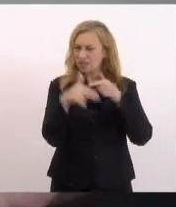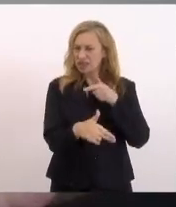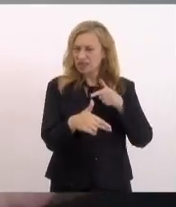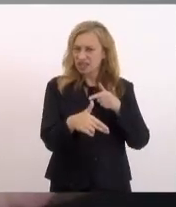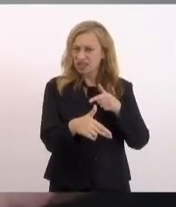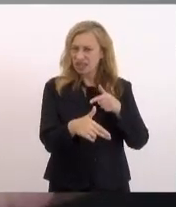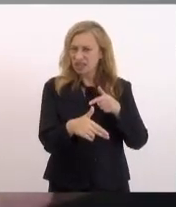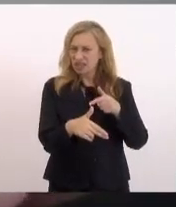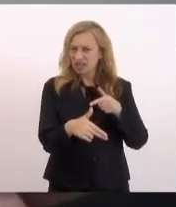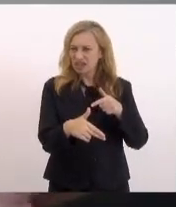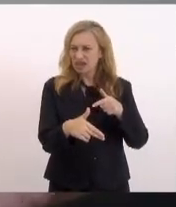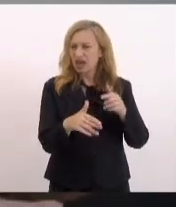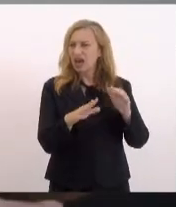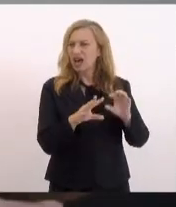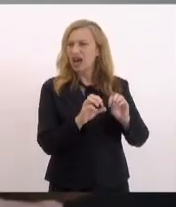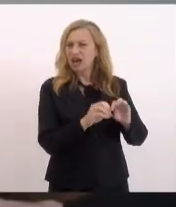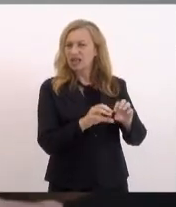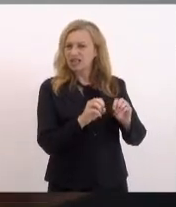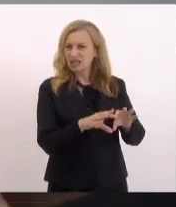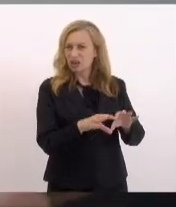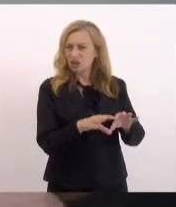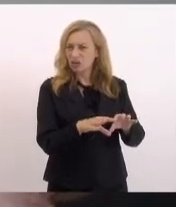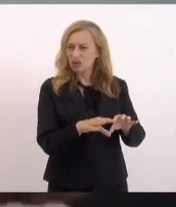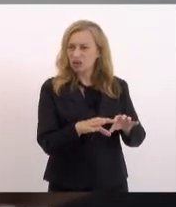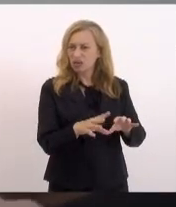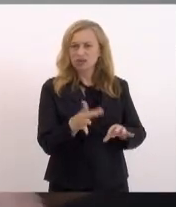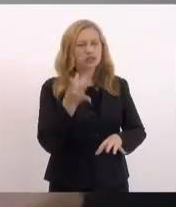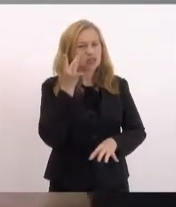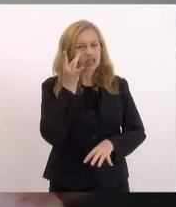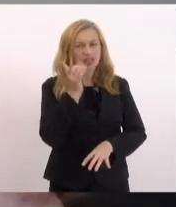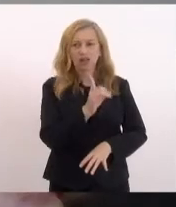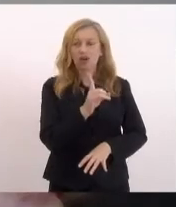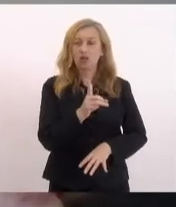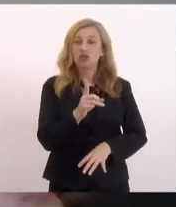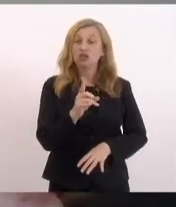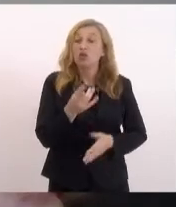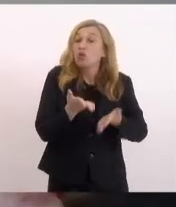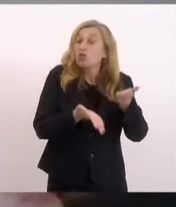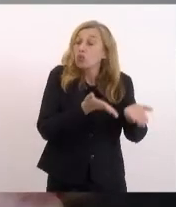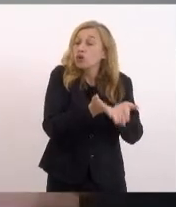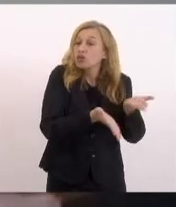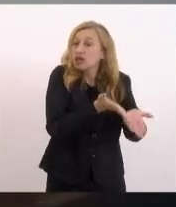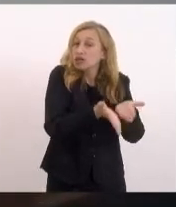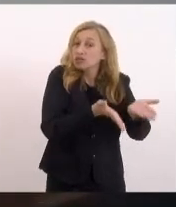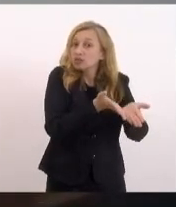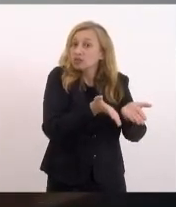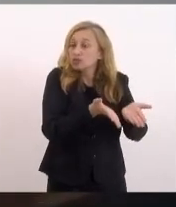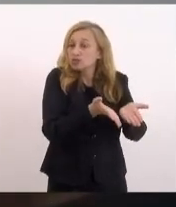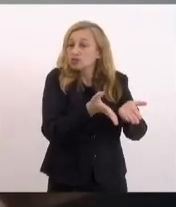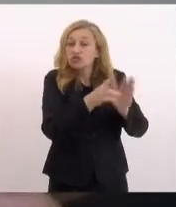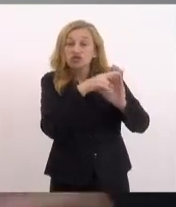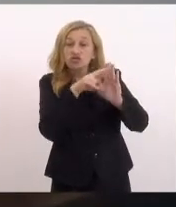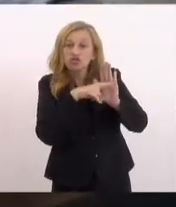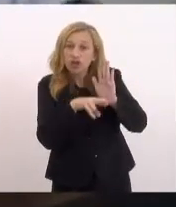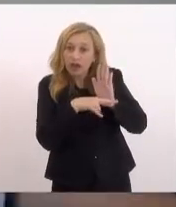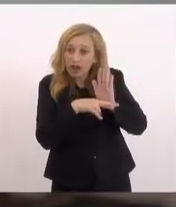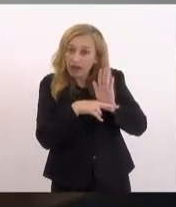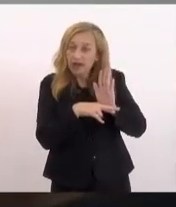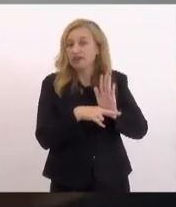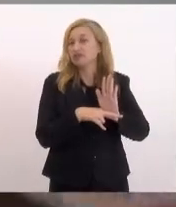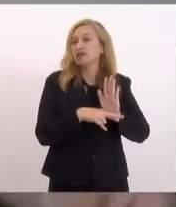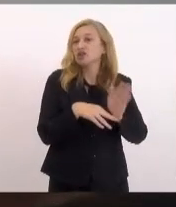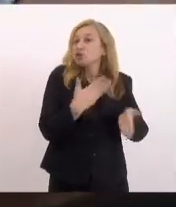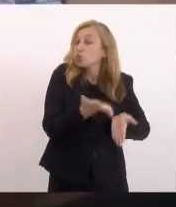presencial, as aulas presenciais. Ao contrário, estão tratando da fixação de critérios de